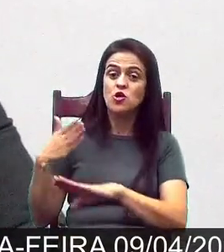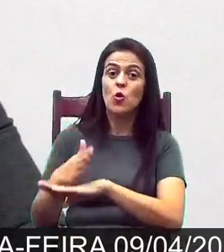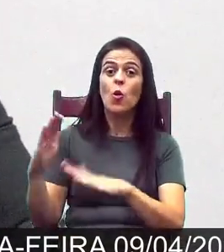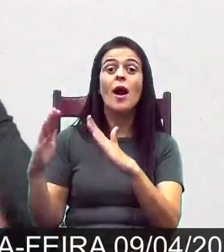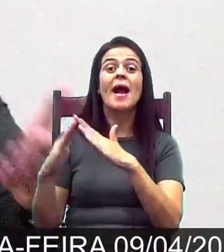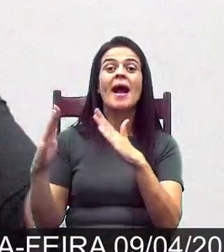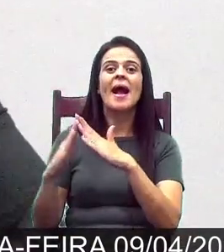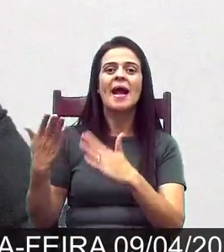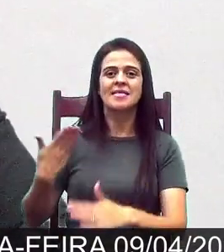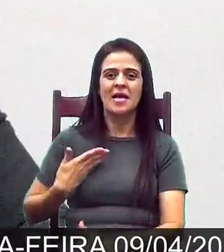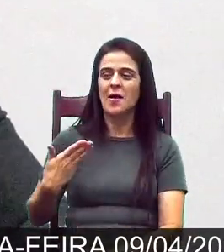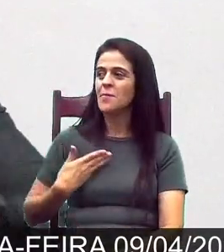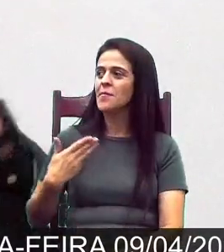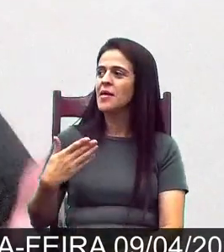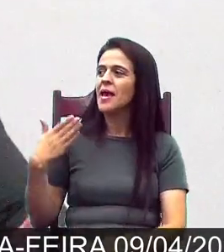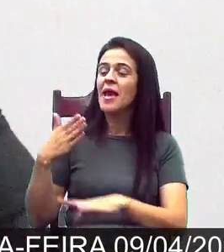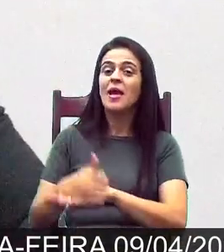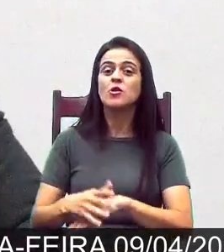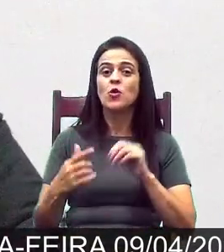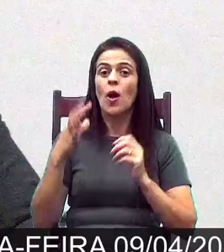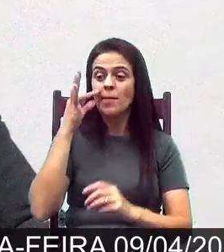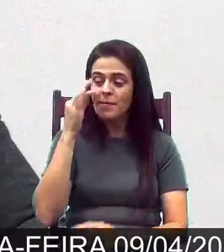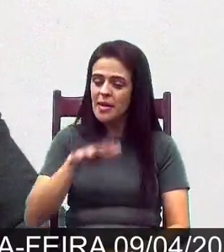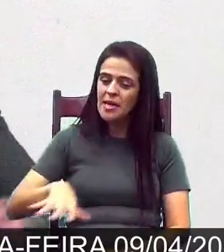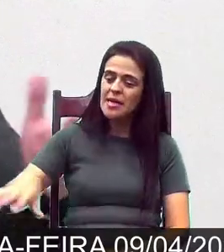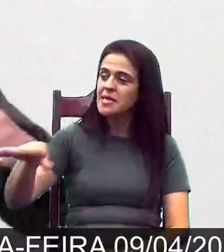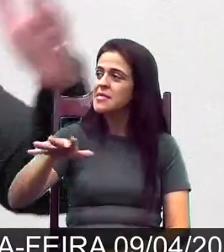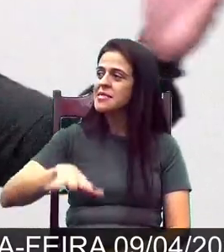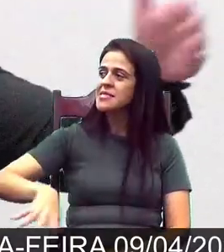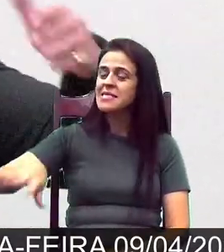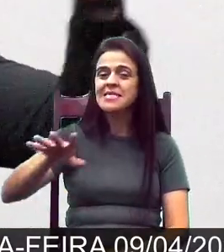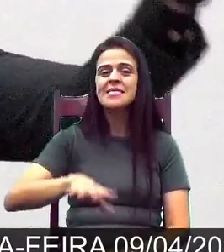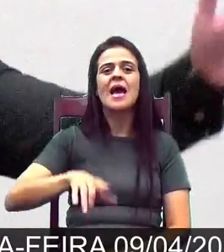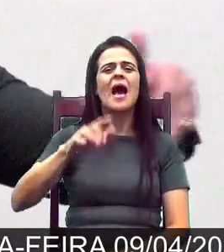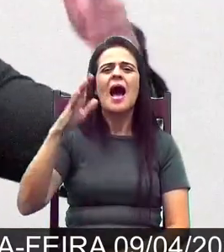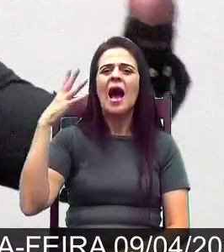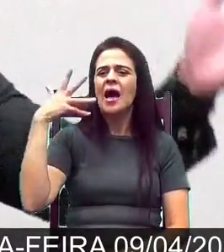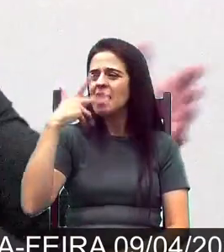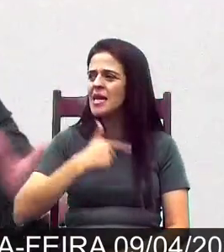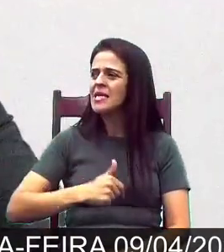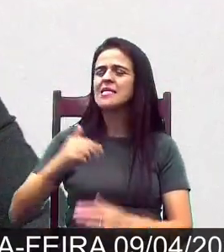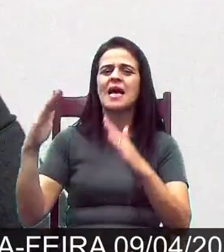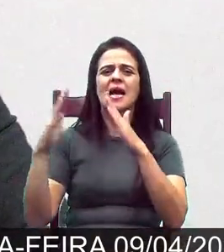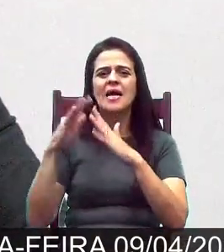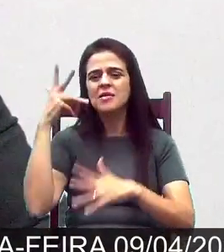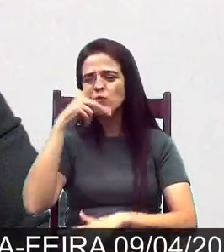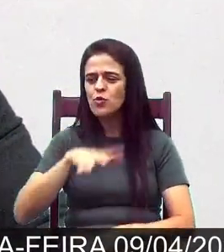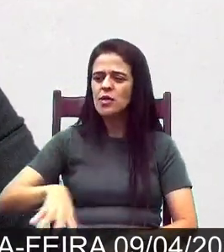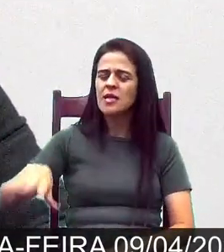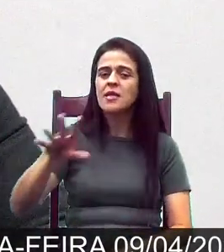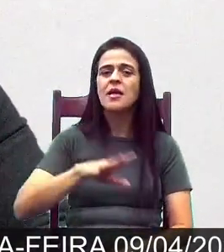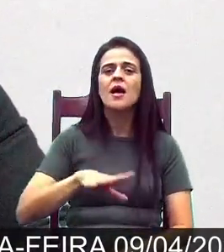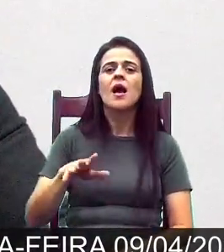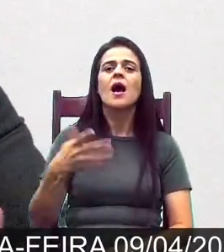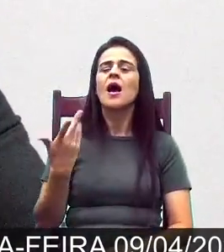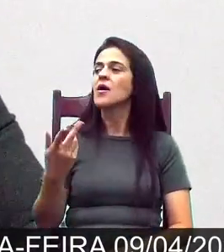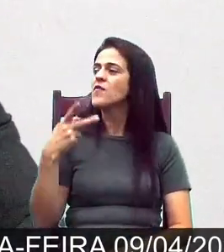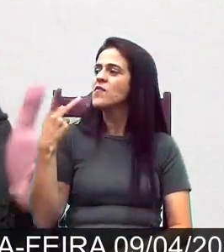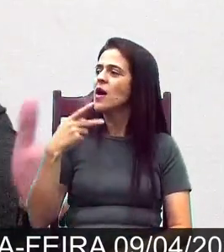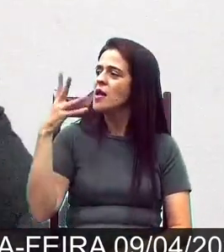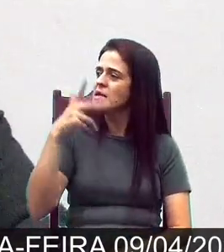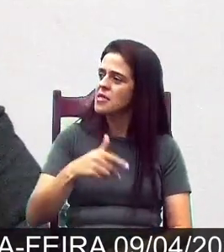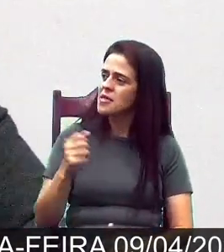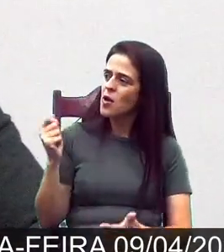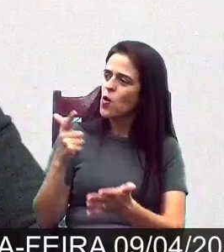Aline, entrou na casa com a Adriete, apresentou a casa para a Adriete, no final falou, Adriete, a casa está nova, muito bem. A Adriete perguntou a Aline, falou, nossa Aline,